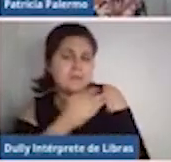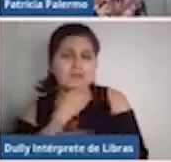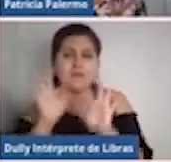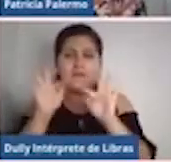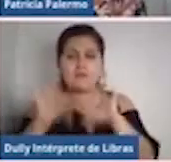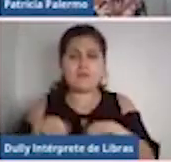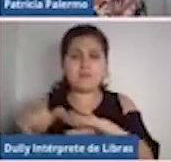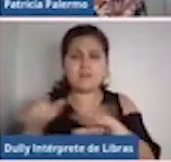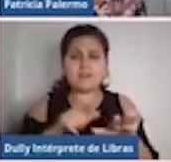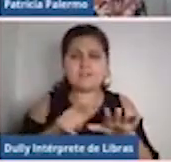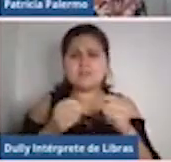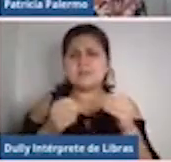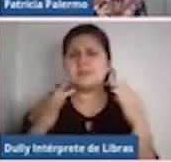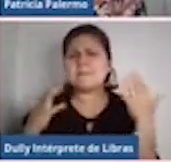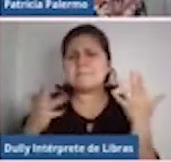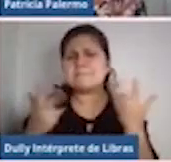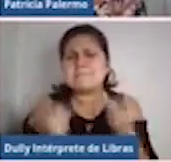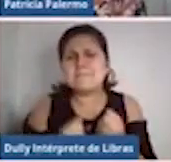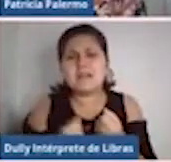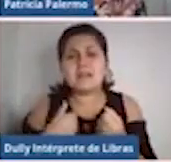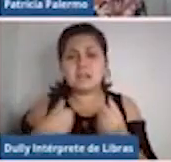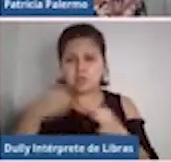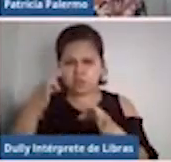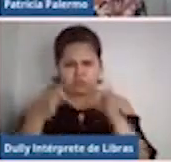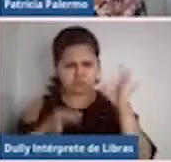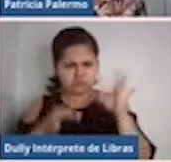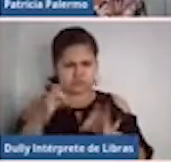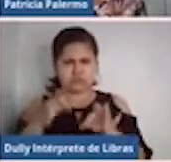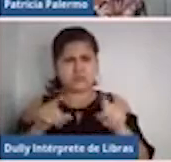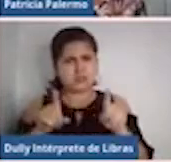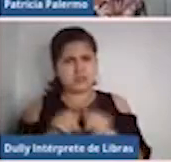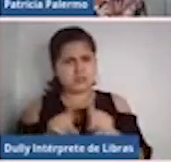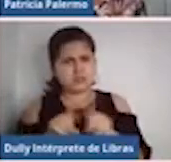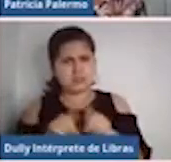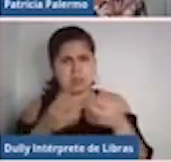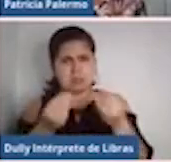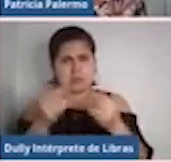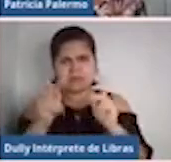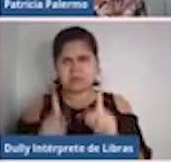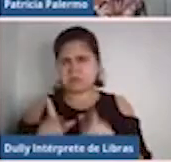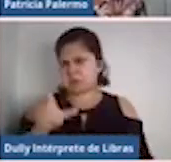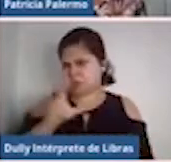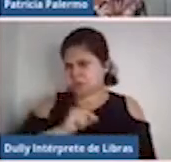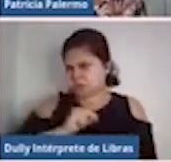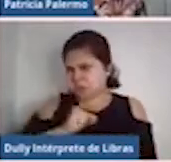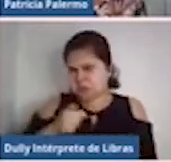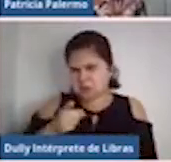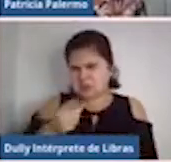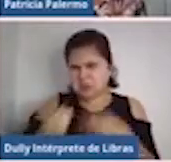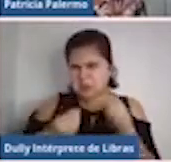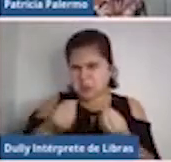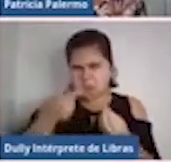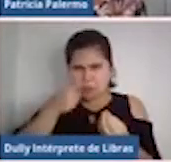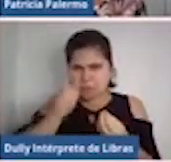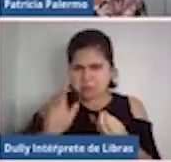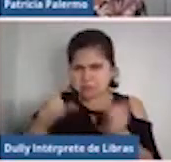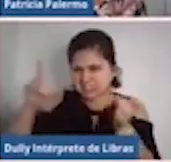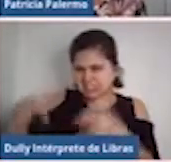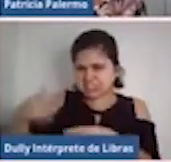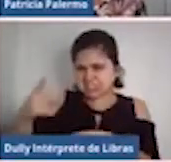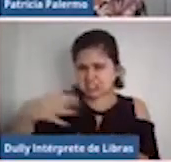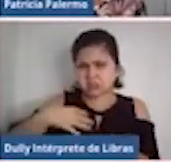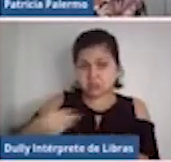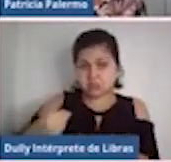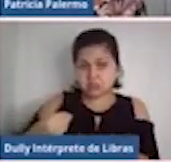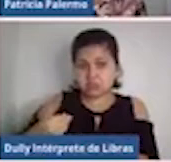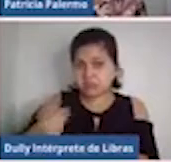de semana maravilhoso, e aí eu fui julgada também, né, por muitas pessoas assim, nossa, Fernanda, como tu consegue deixar teus filhos? Gente, eu